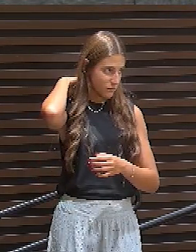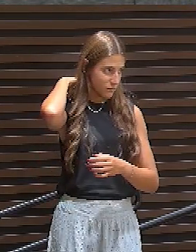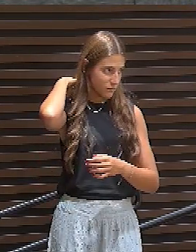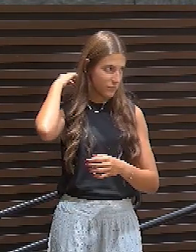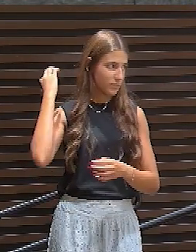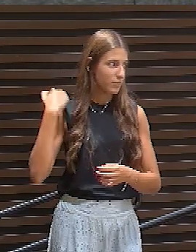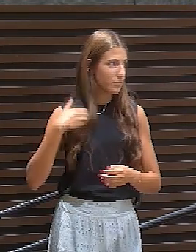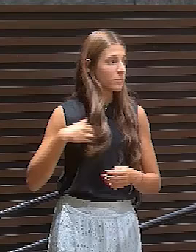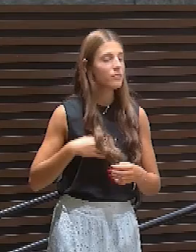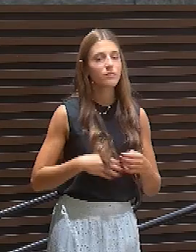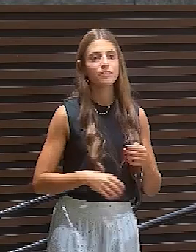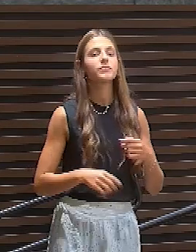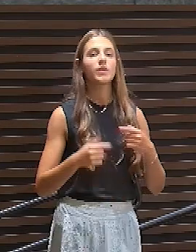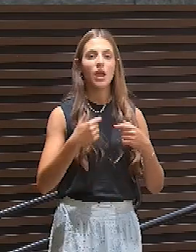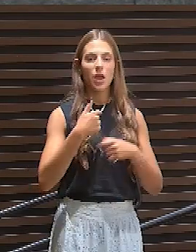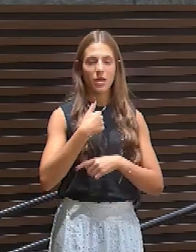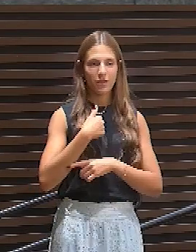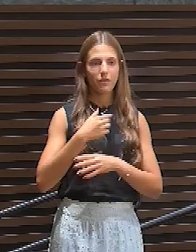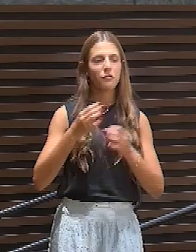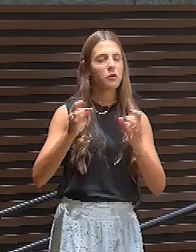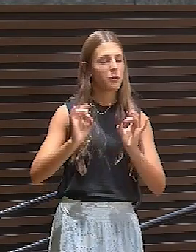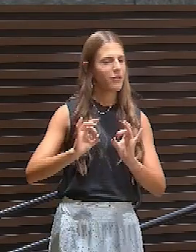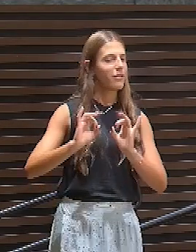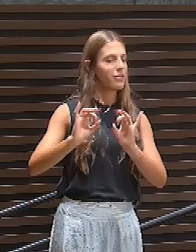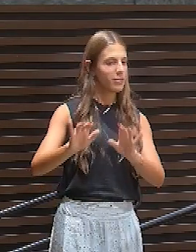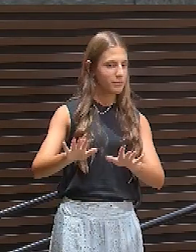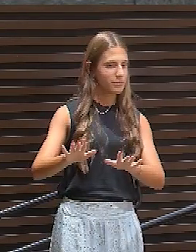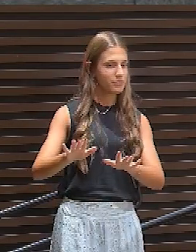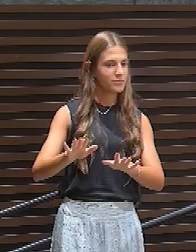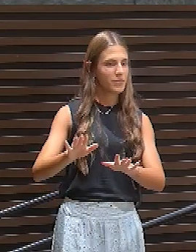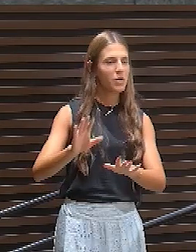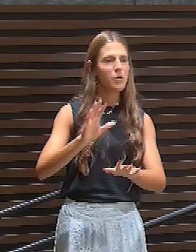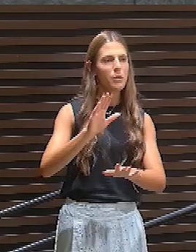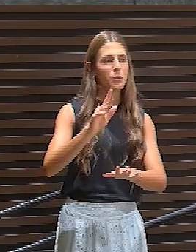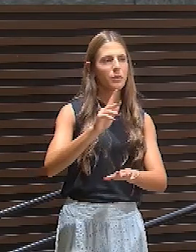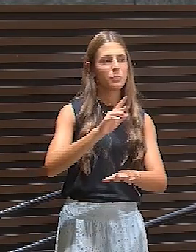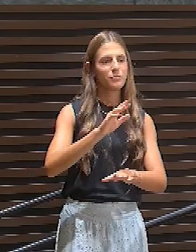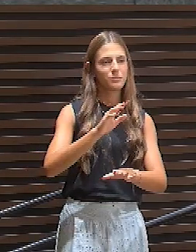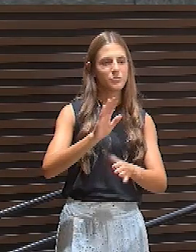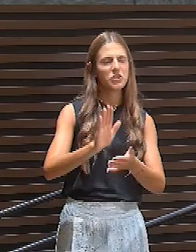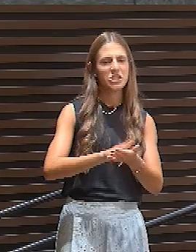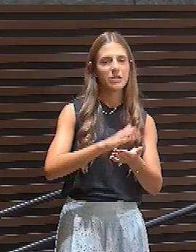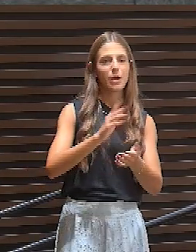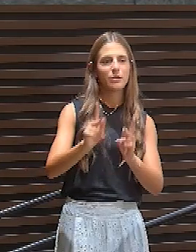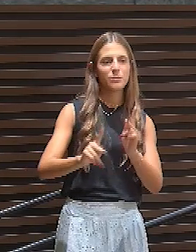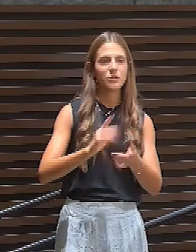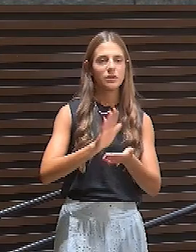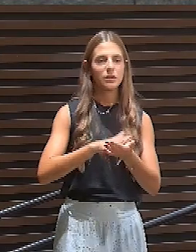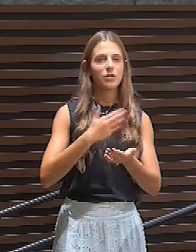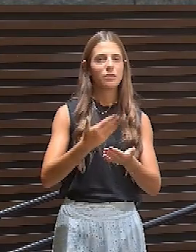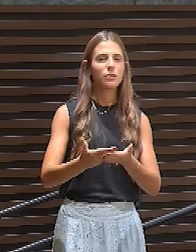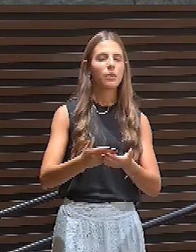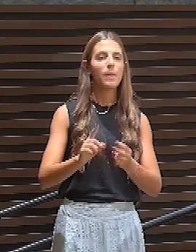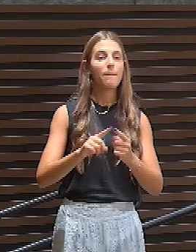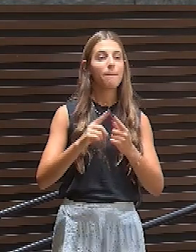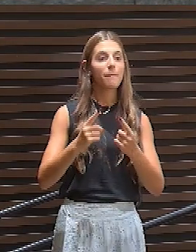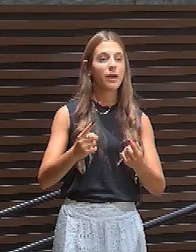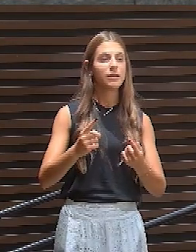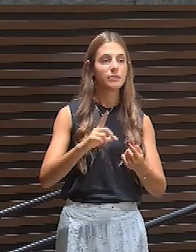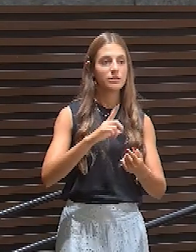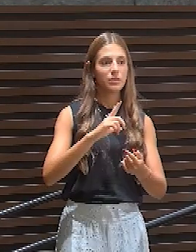hebraístas para pegar a palavra zen, que quer dizer exatamente isto, uma